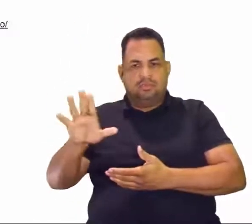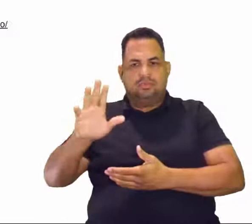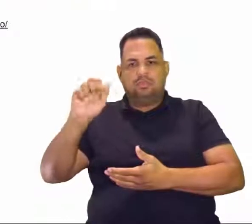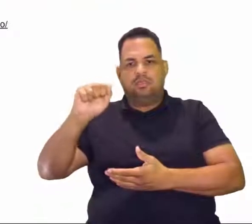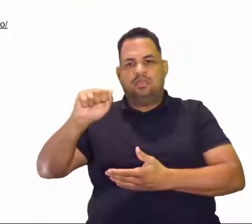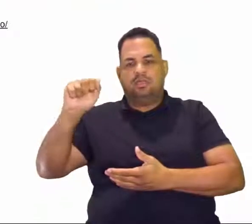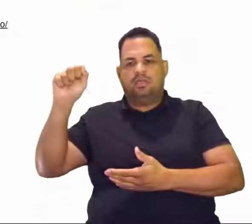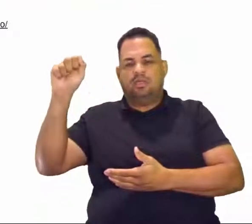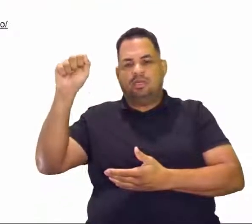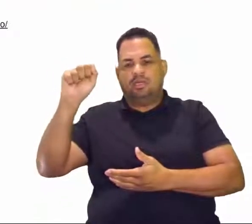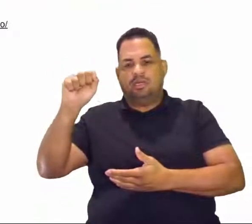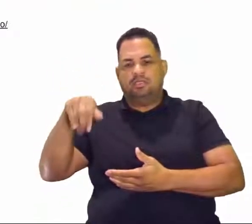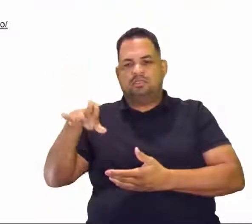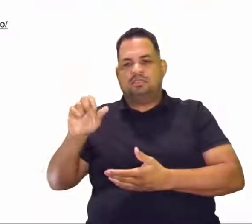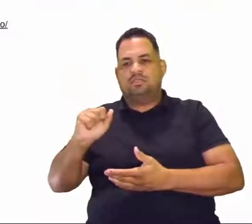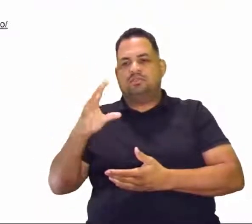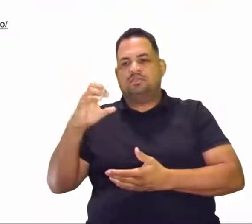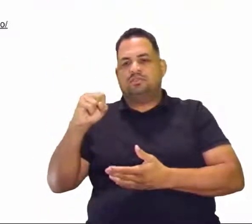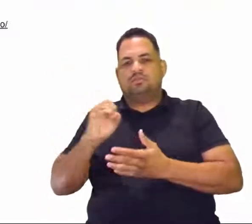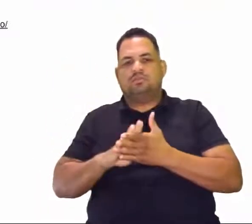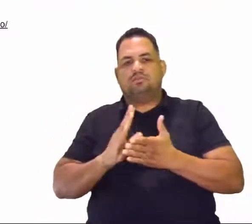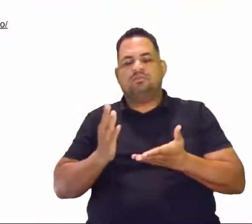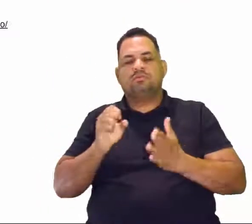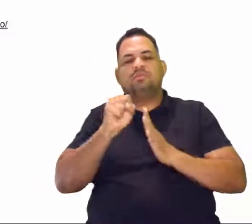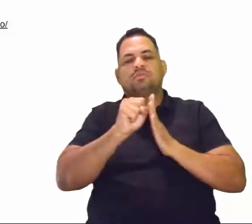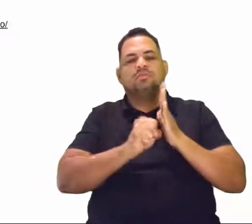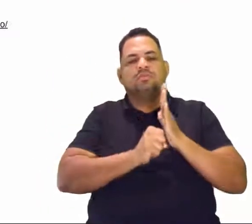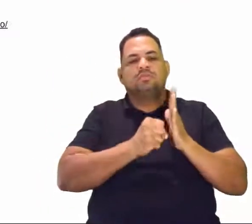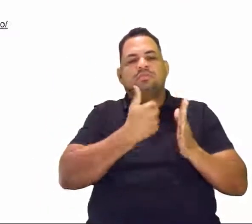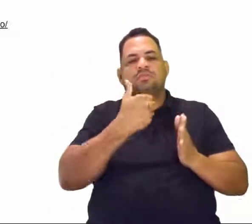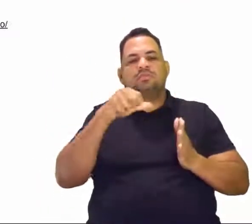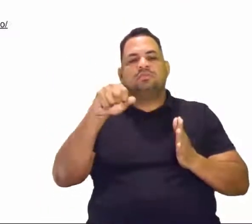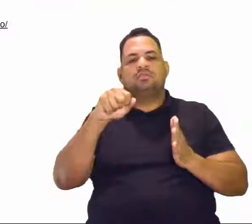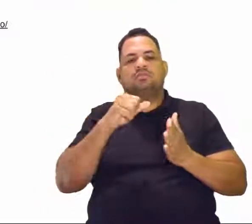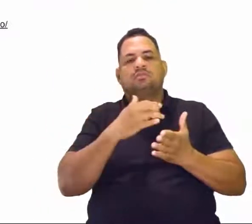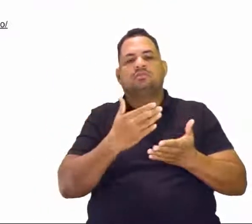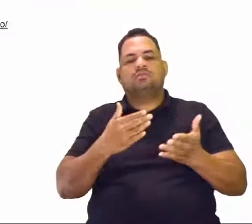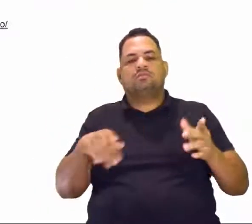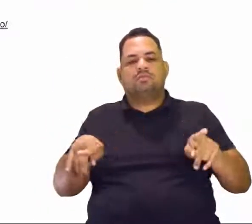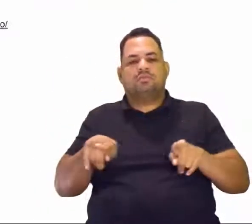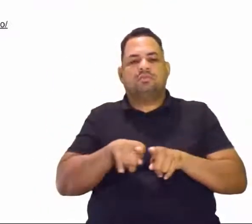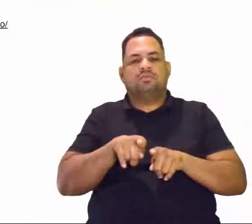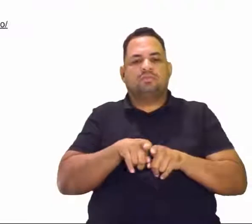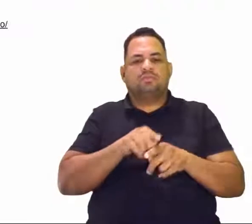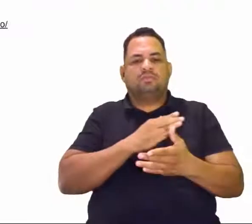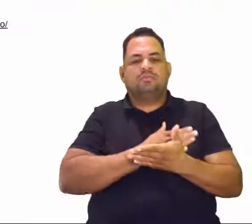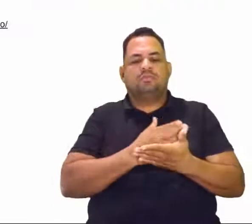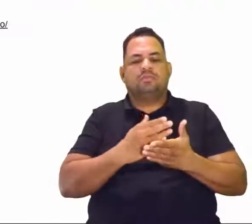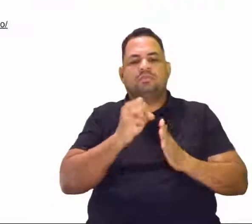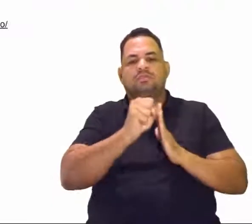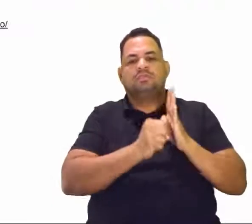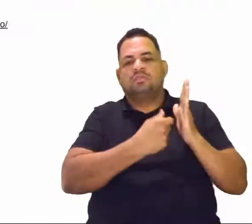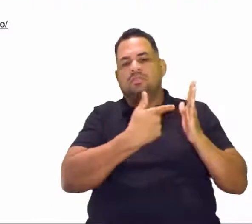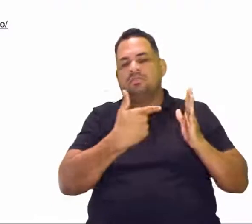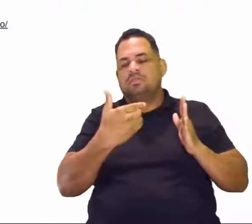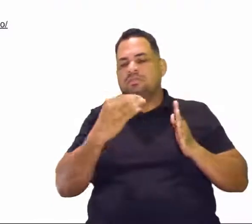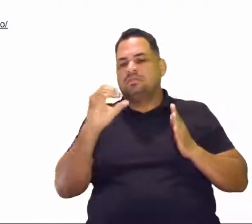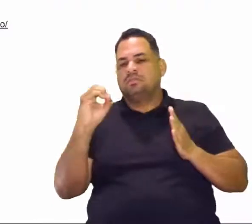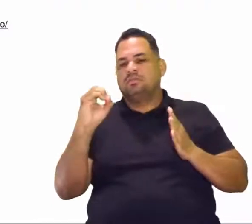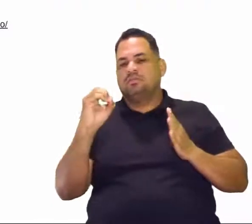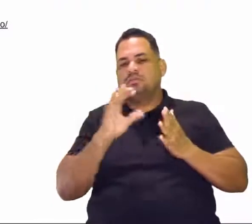Ásia e Oceania e ao longo do século 19 né ao longo do século 19 e início do século 20